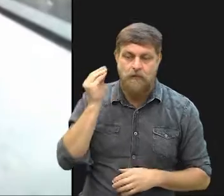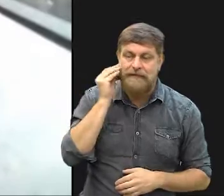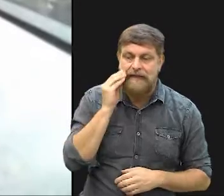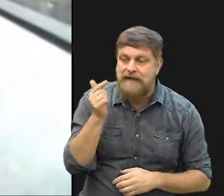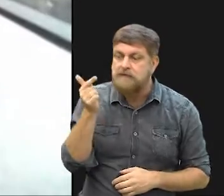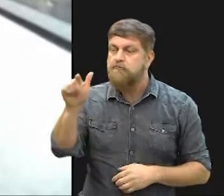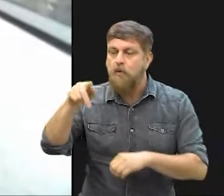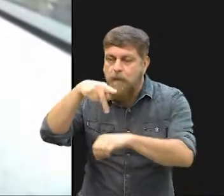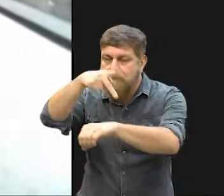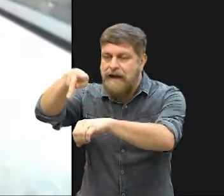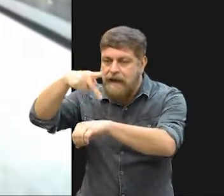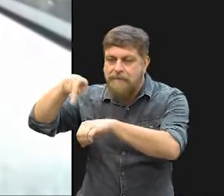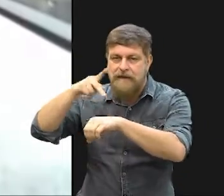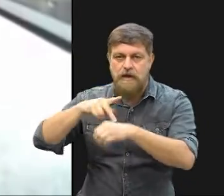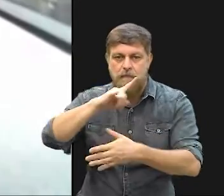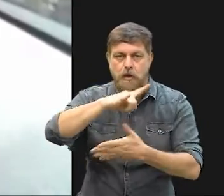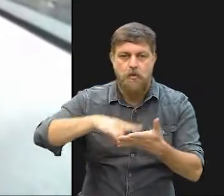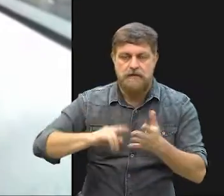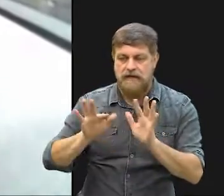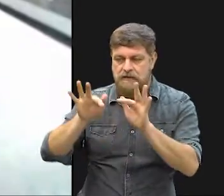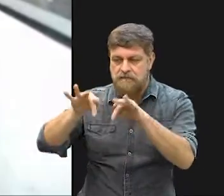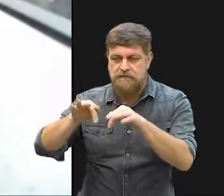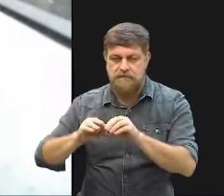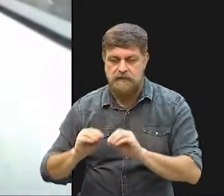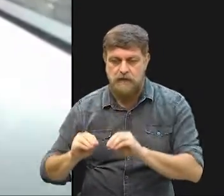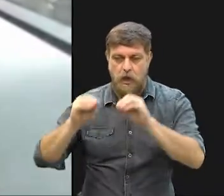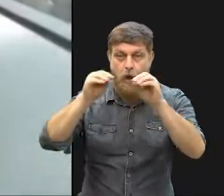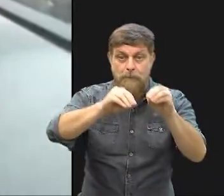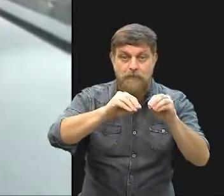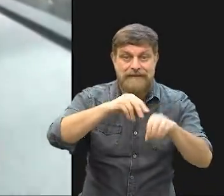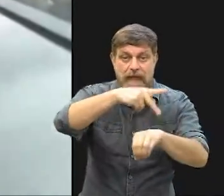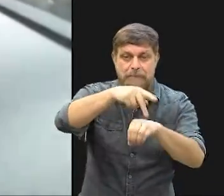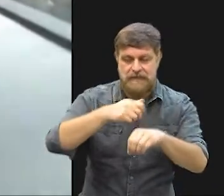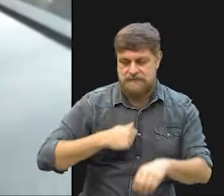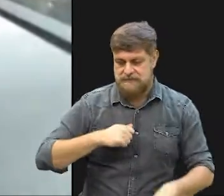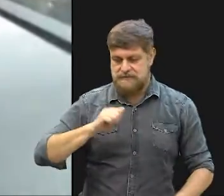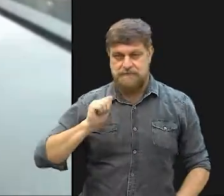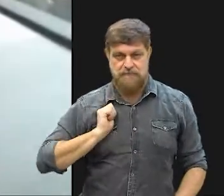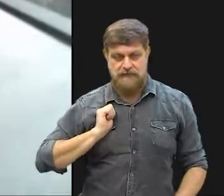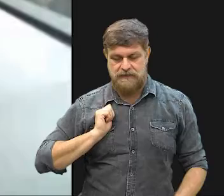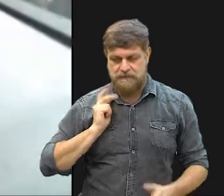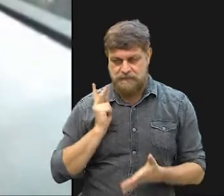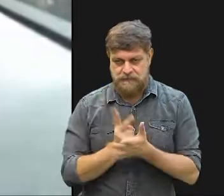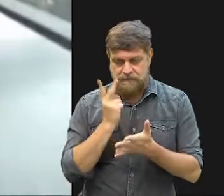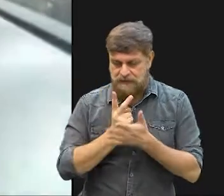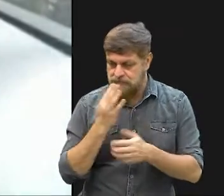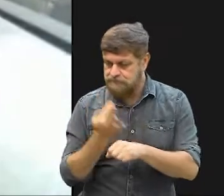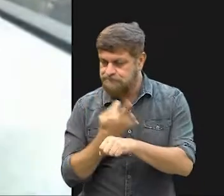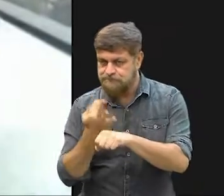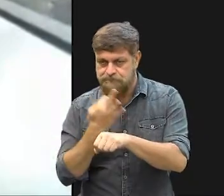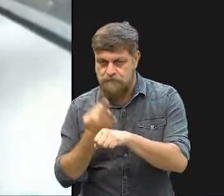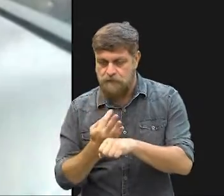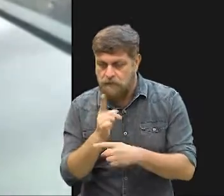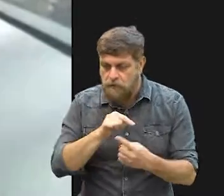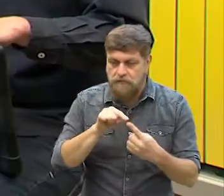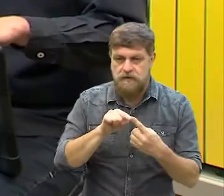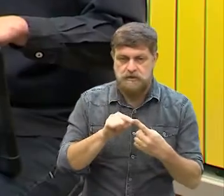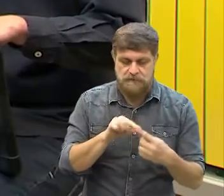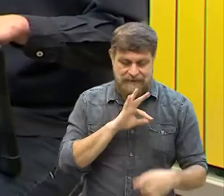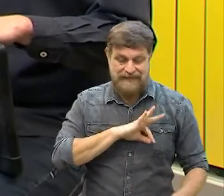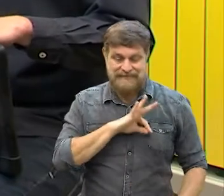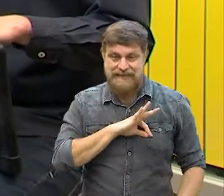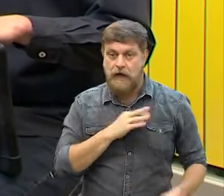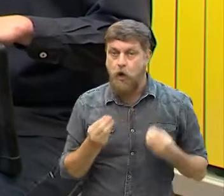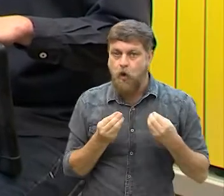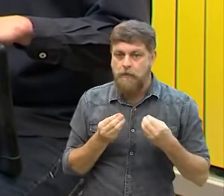em outros países. Aí quando acabou meu contrato, já fui para a Espanha. Então, assim, sempre buscando viver do futebol.